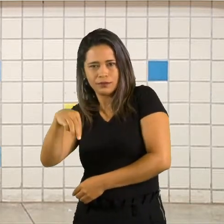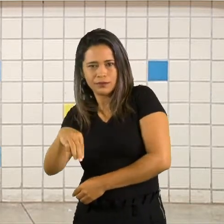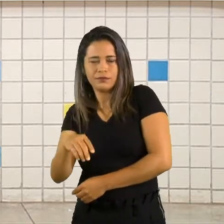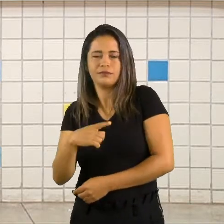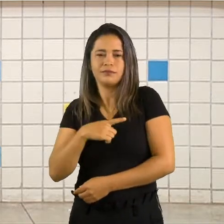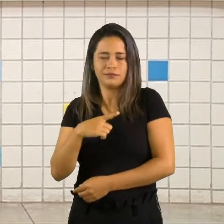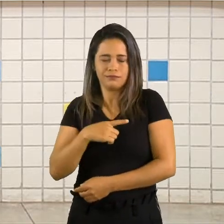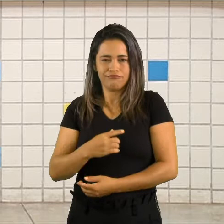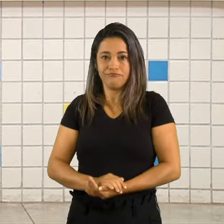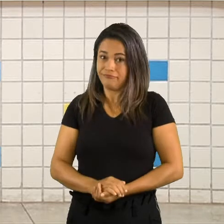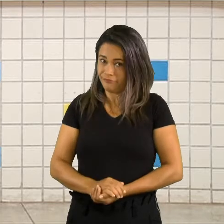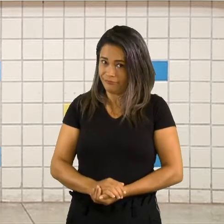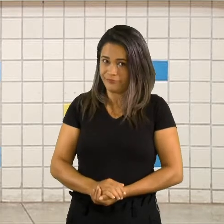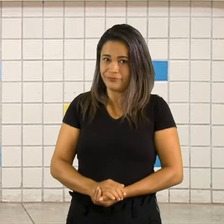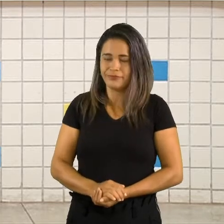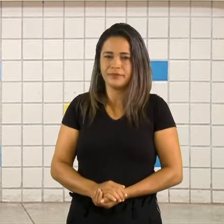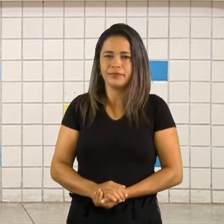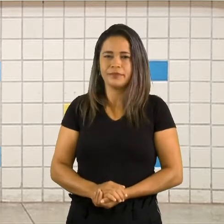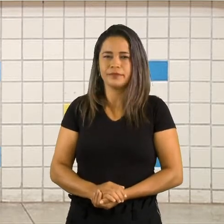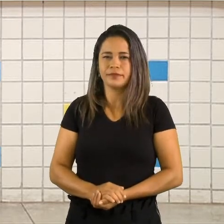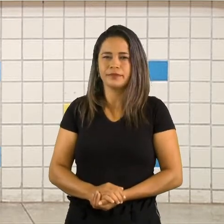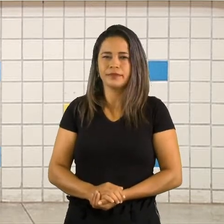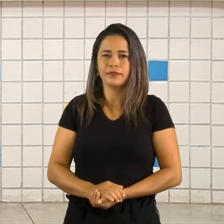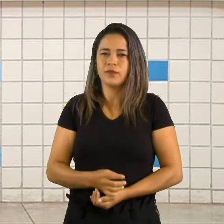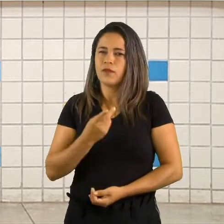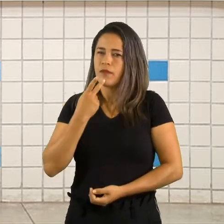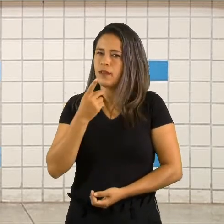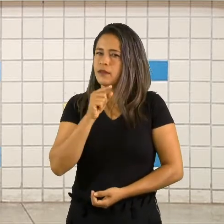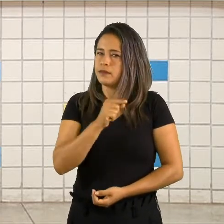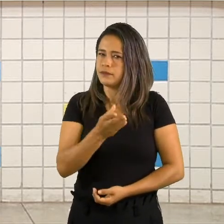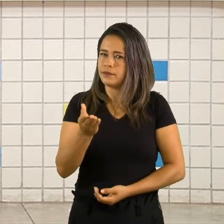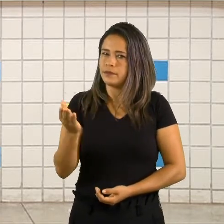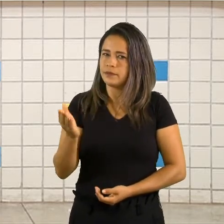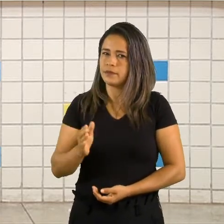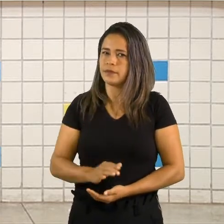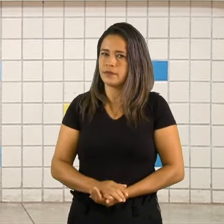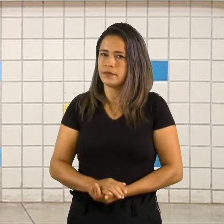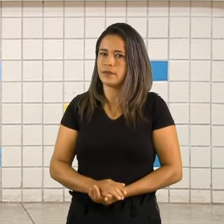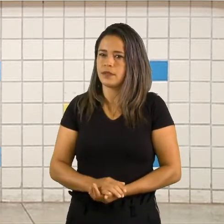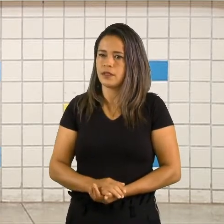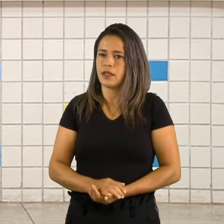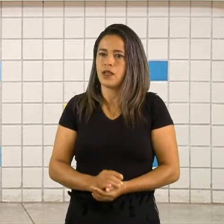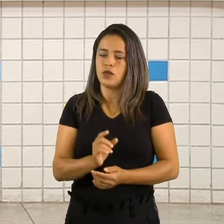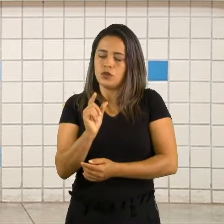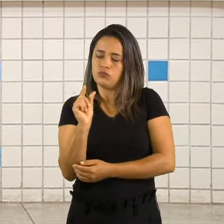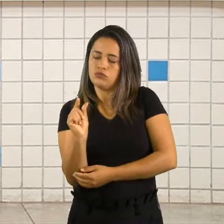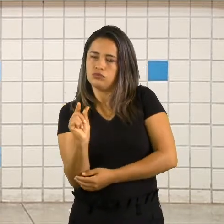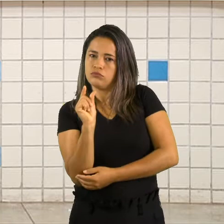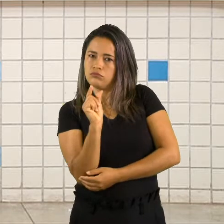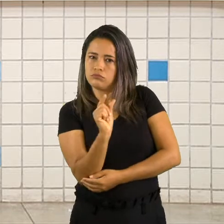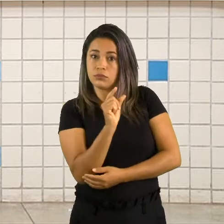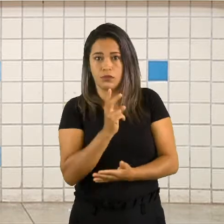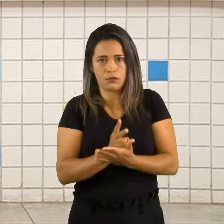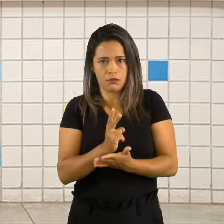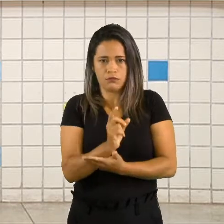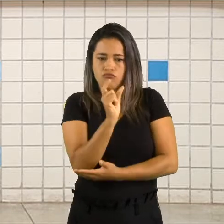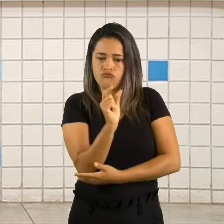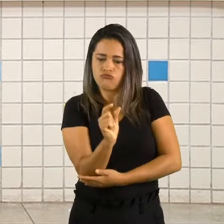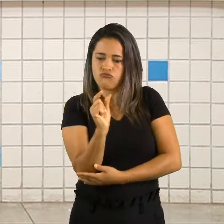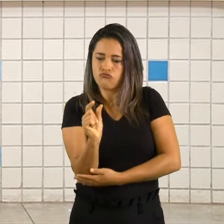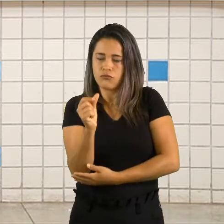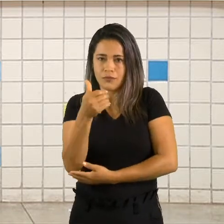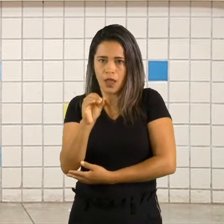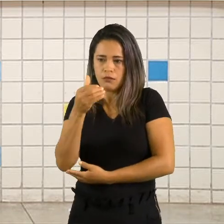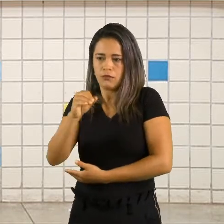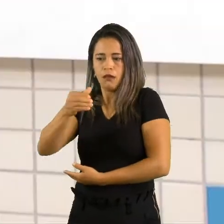Tá bom, pessoal? Só para falar para vocês que a questão de 10 em 10 em 10 em 10 vão seguindo os